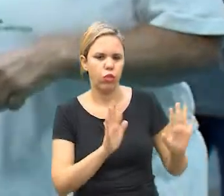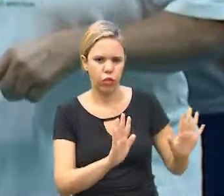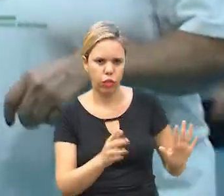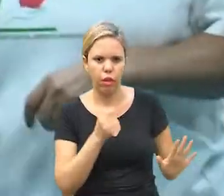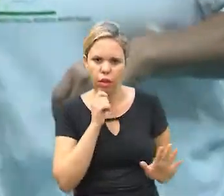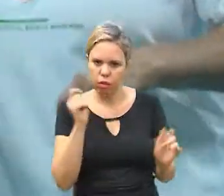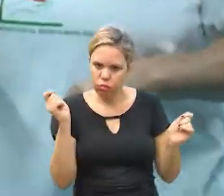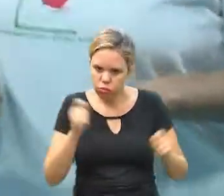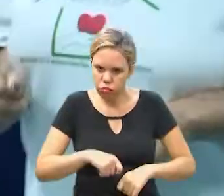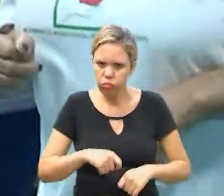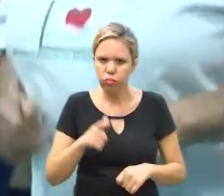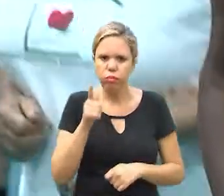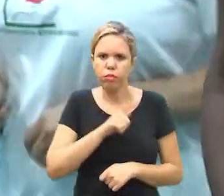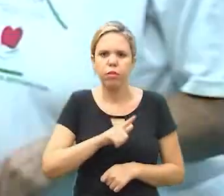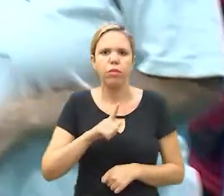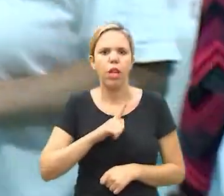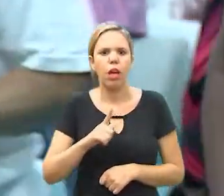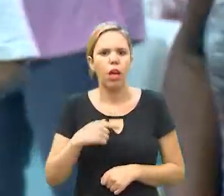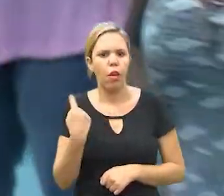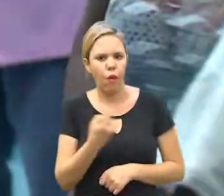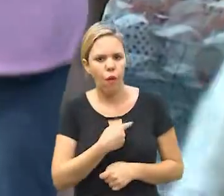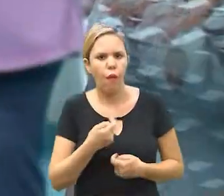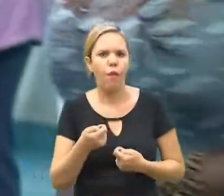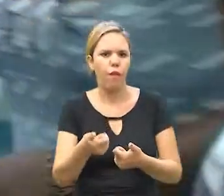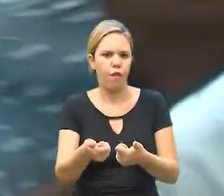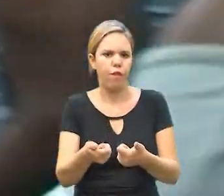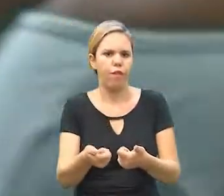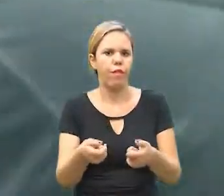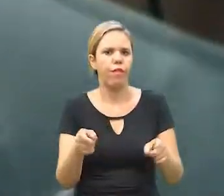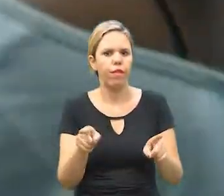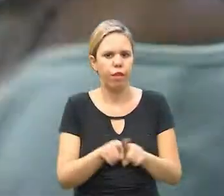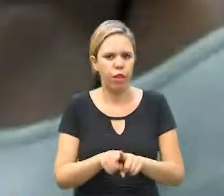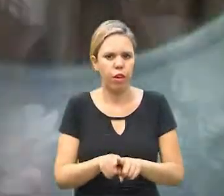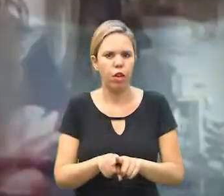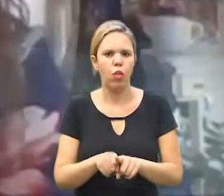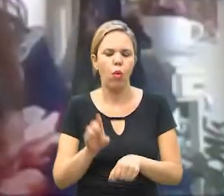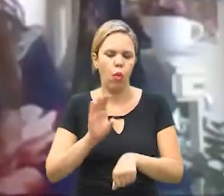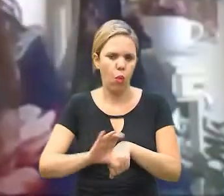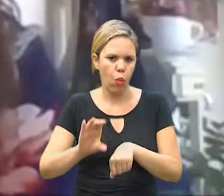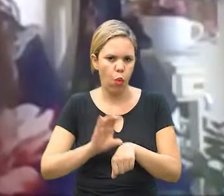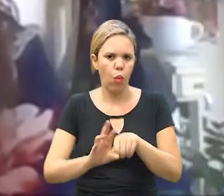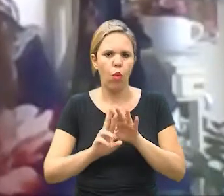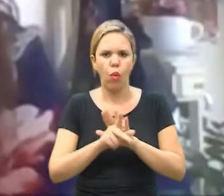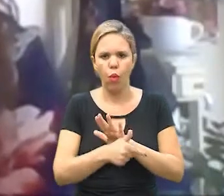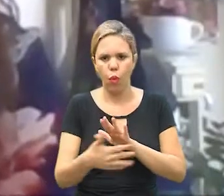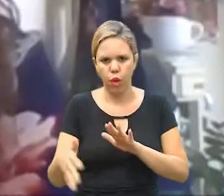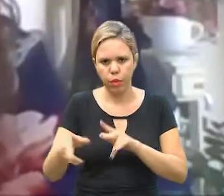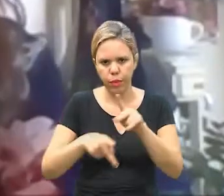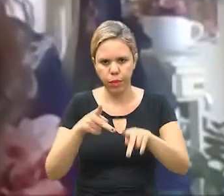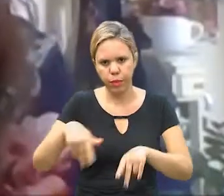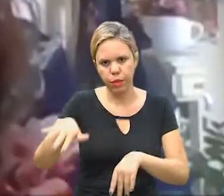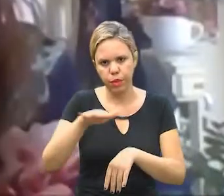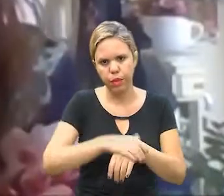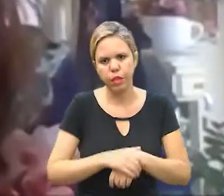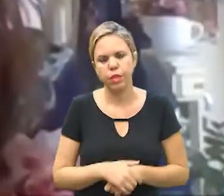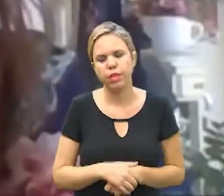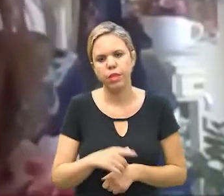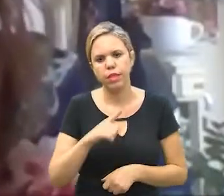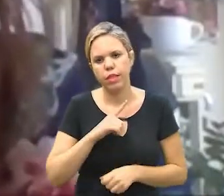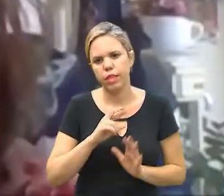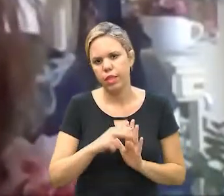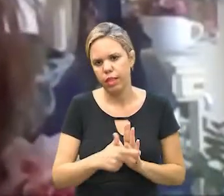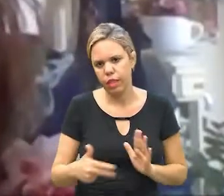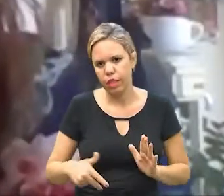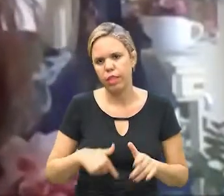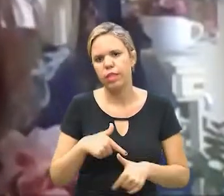ainda eles são capazes. Então, nós oferecemos também cursos para essas pessoas. Eles têm uma